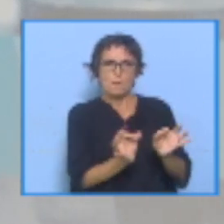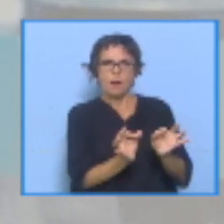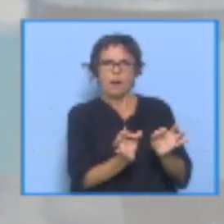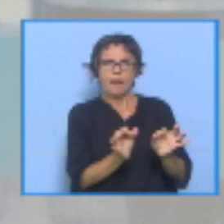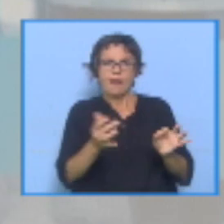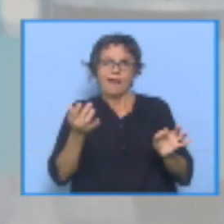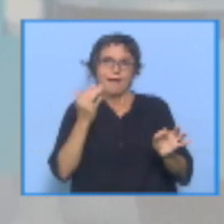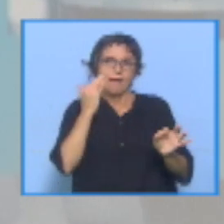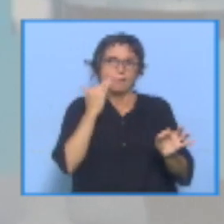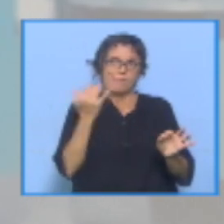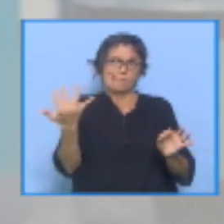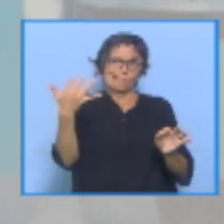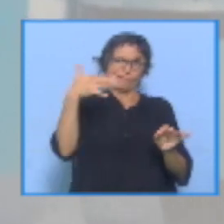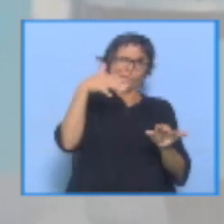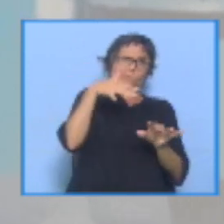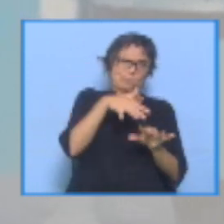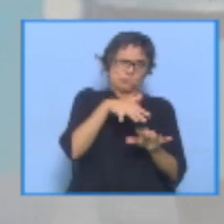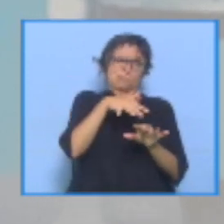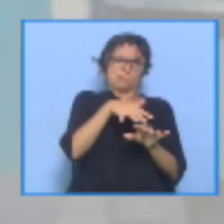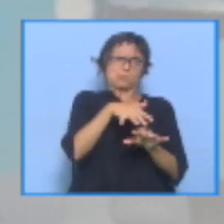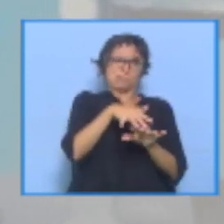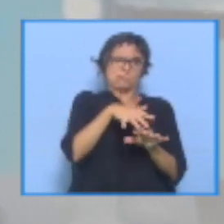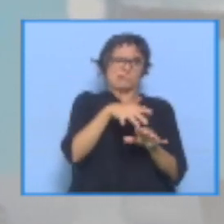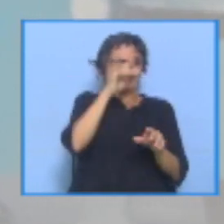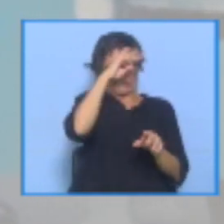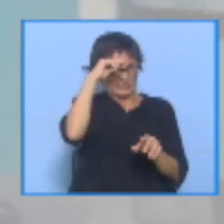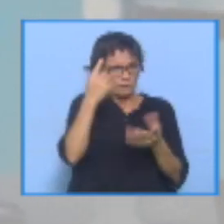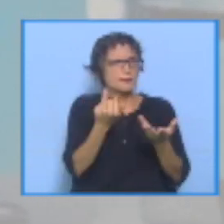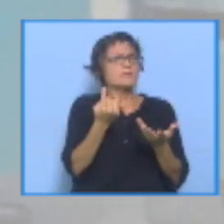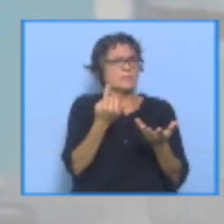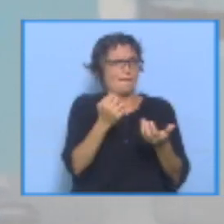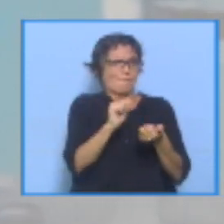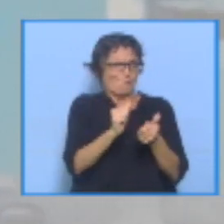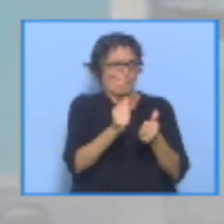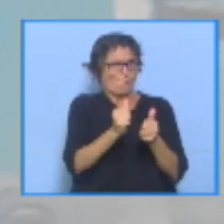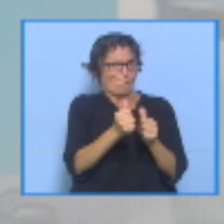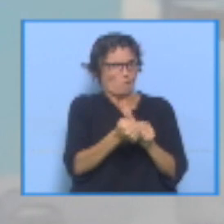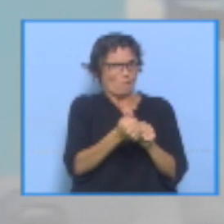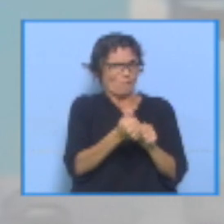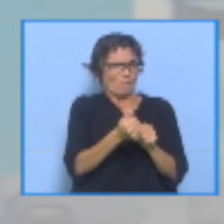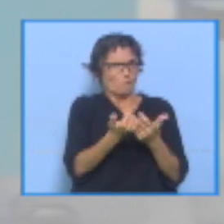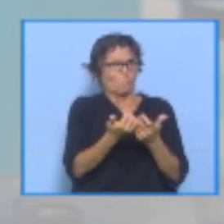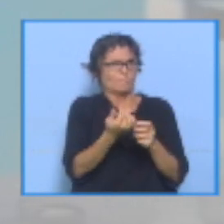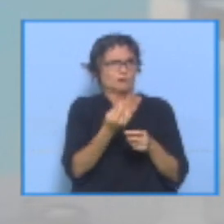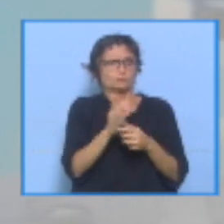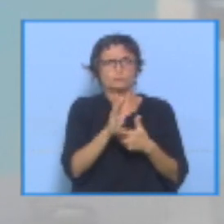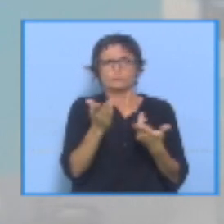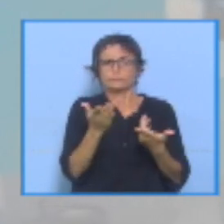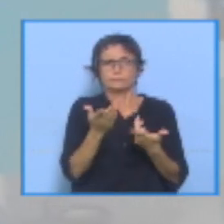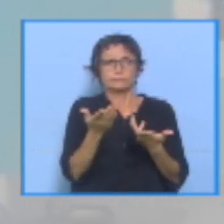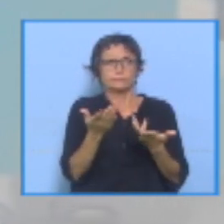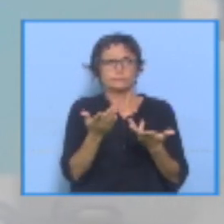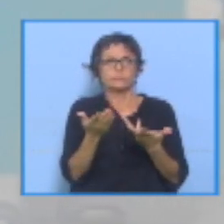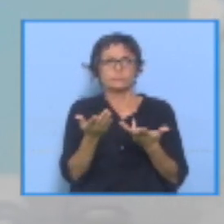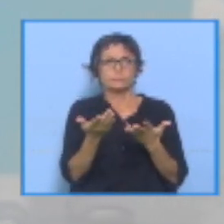estrutura. E daí às vezes alguma dificuldade em alterar, sei lá, o esquema de quem faz as leituras ou quem